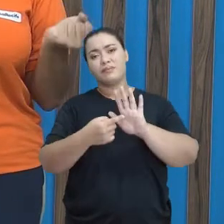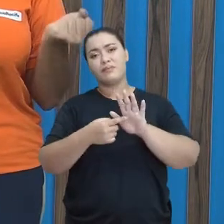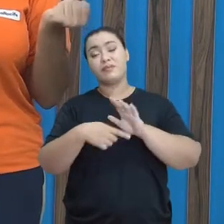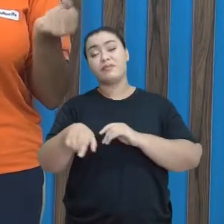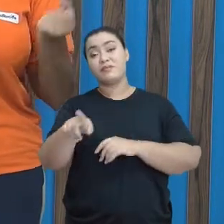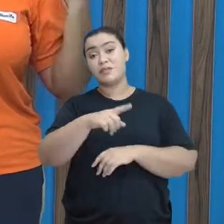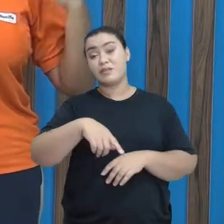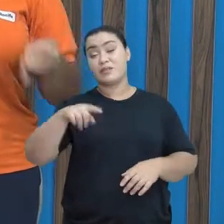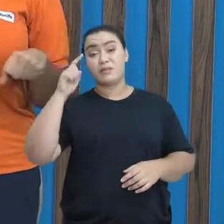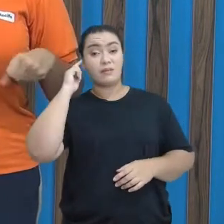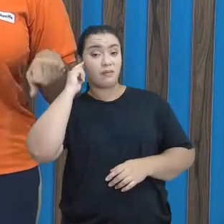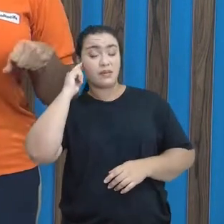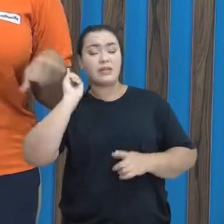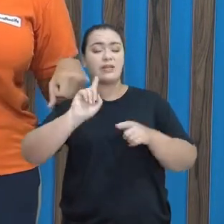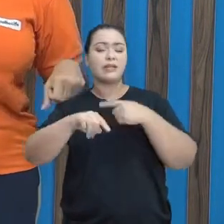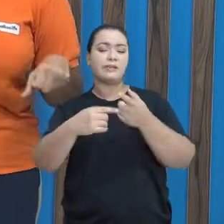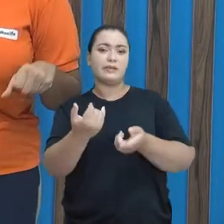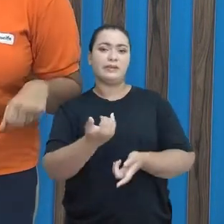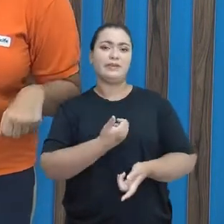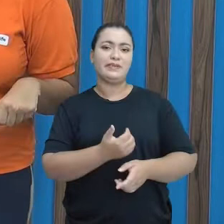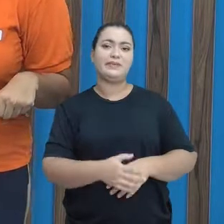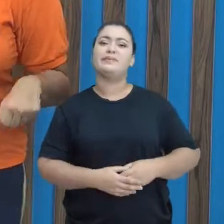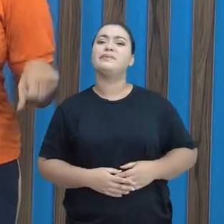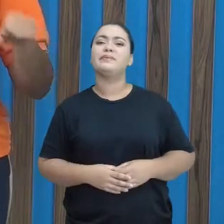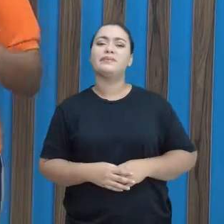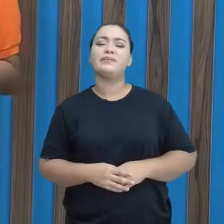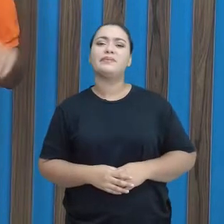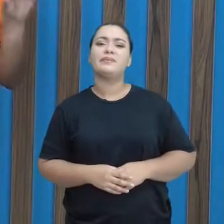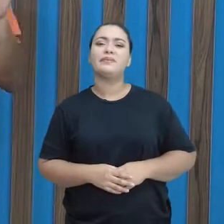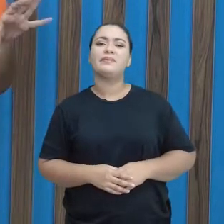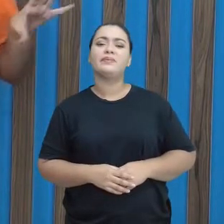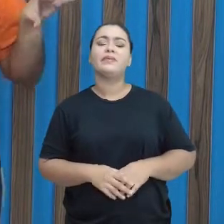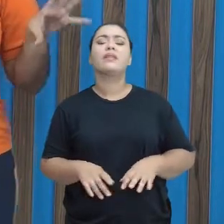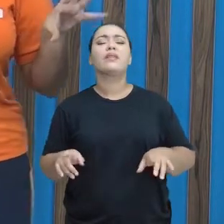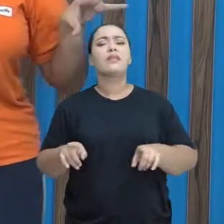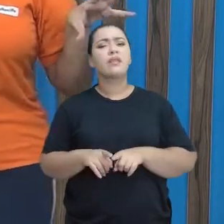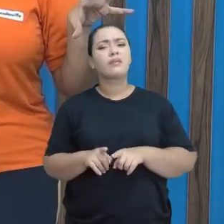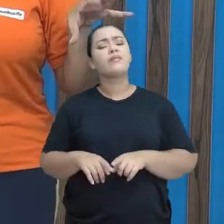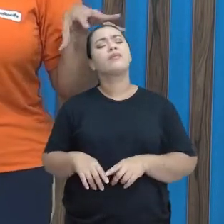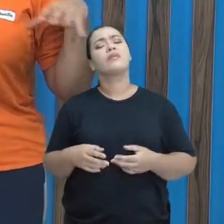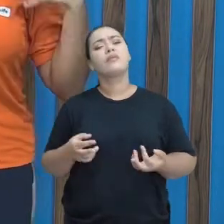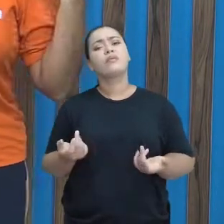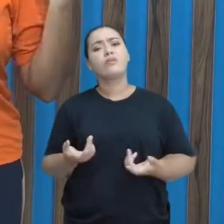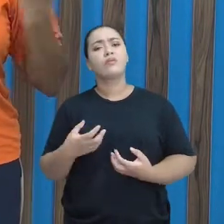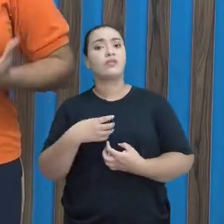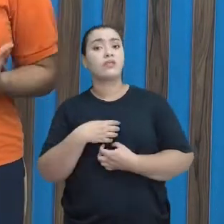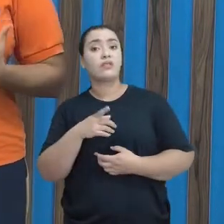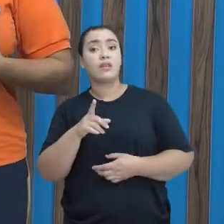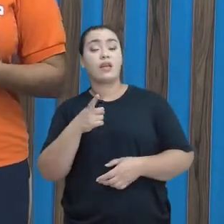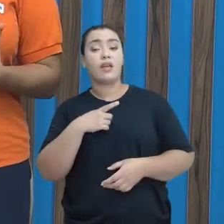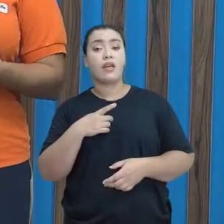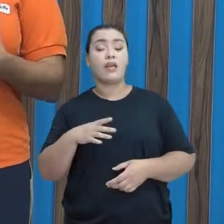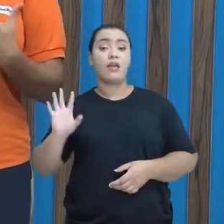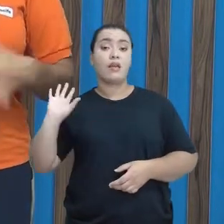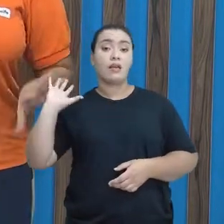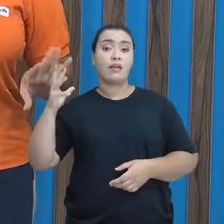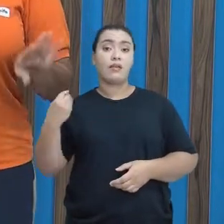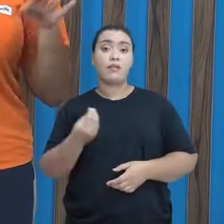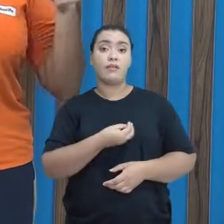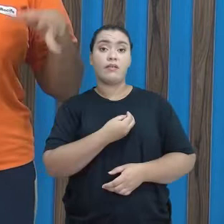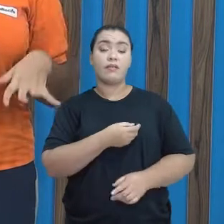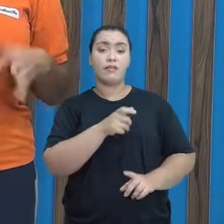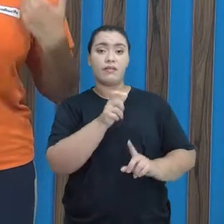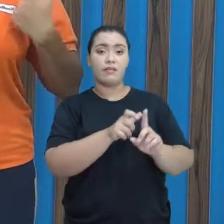vocês pensem e me contem depois. Só que, do mesmo modo que há essas biografias que não são autorizadas, algumas